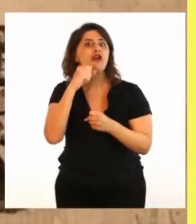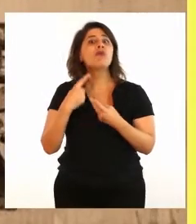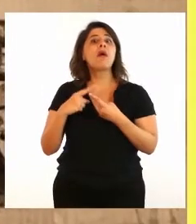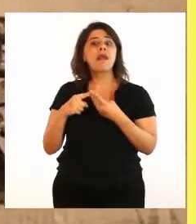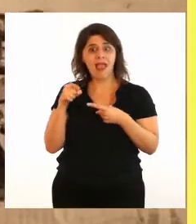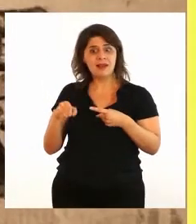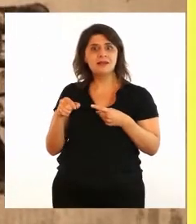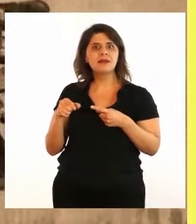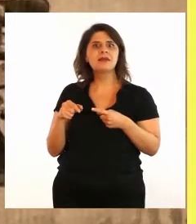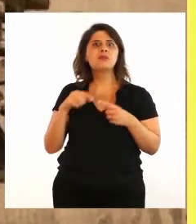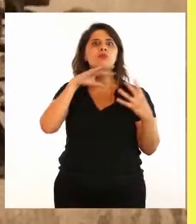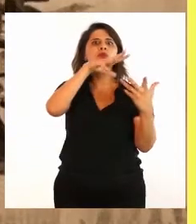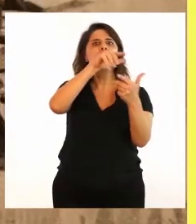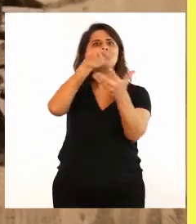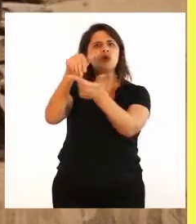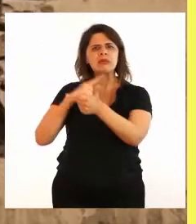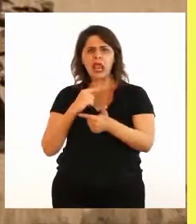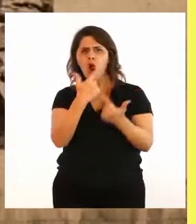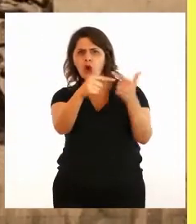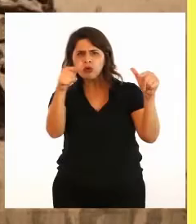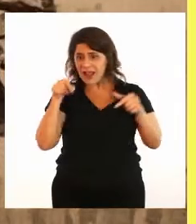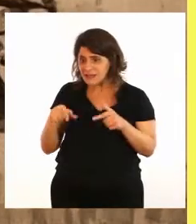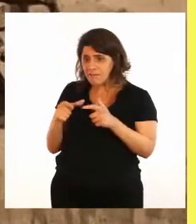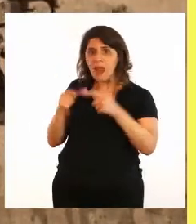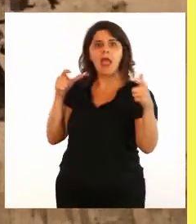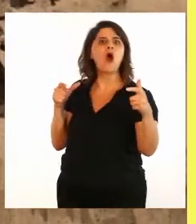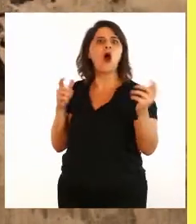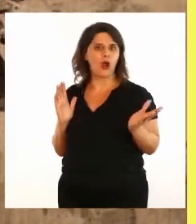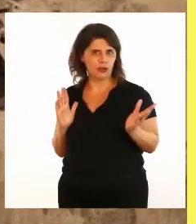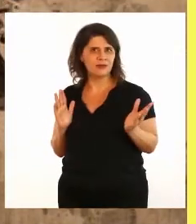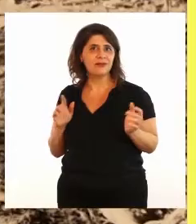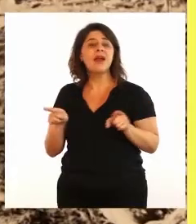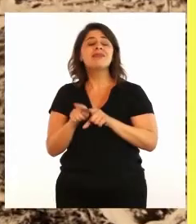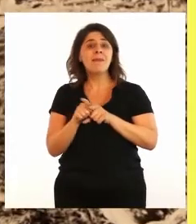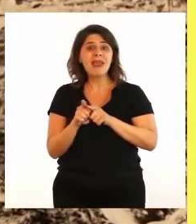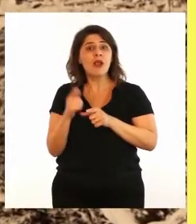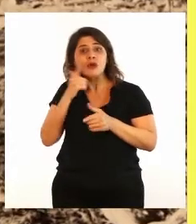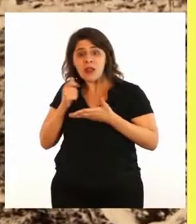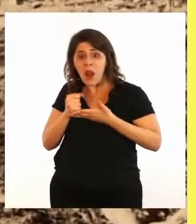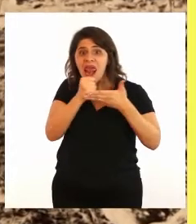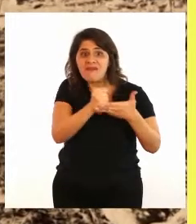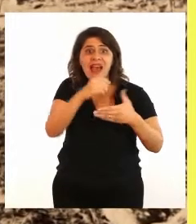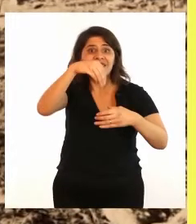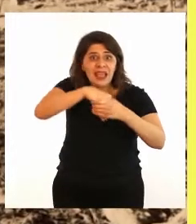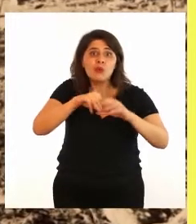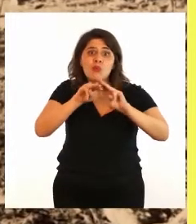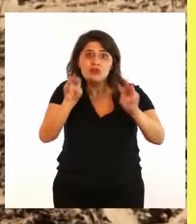maiores do mundo e foi o maior em museu durante muito tempo.